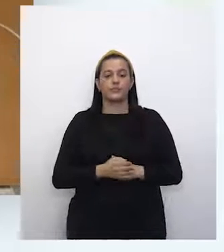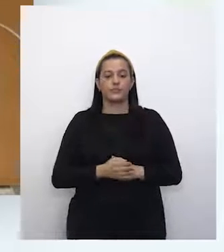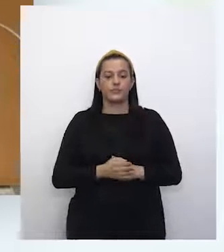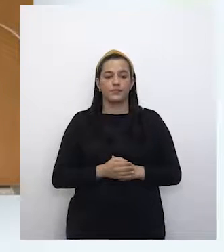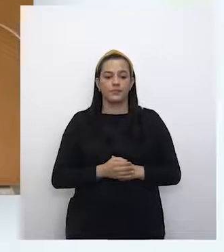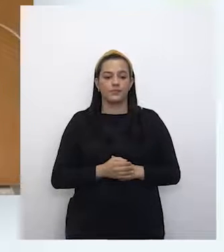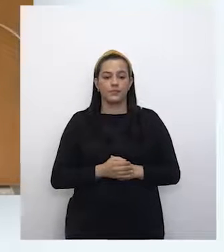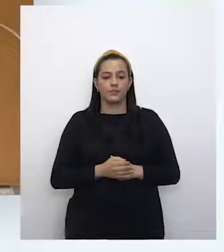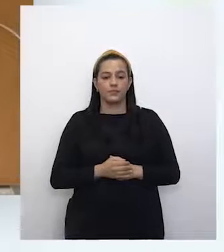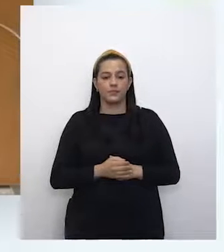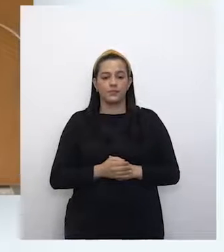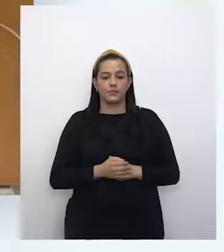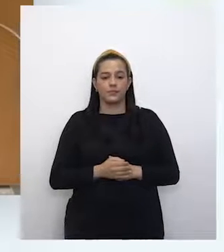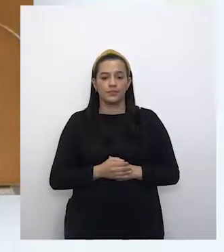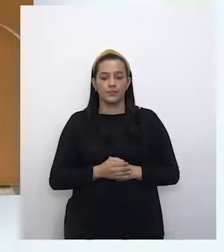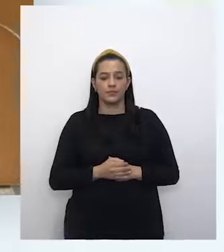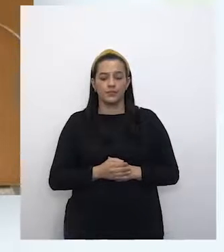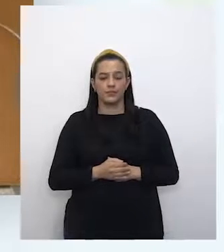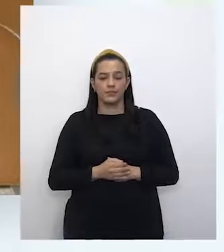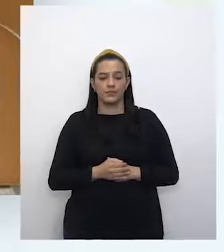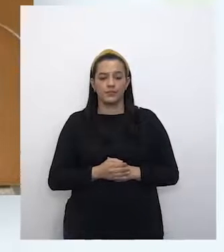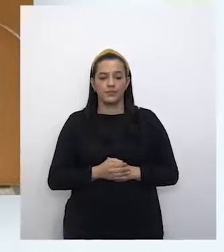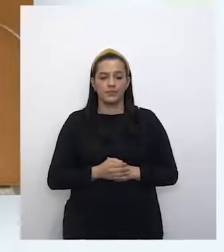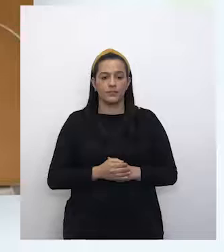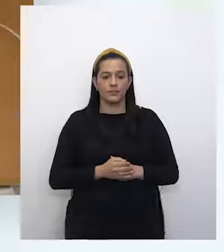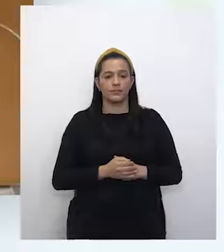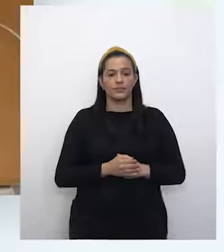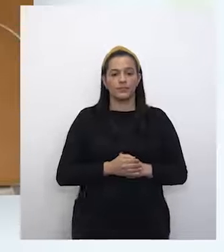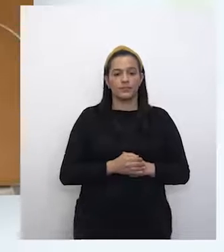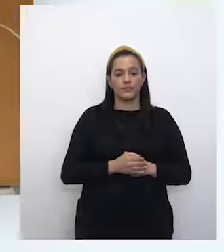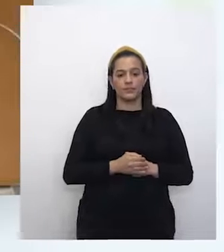Deixa eu dar essa perninha aqui.